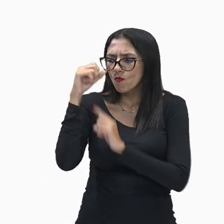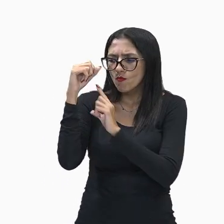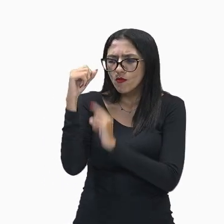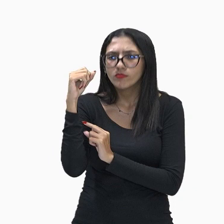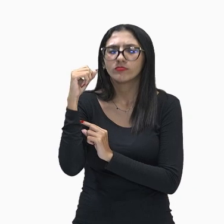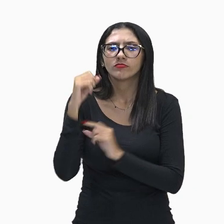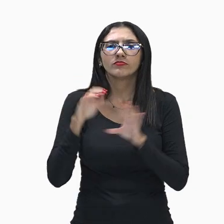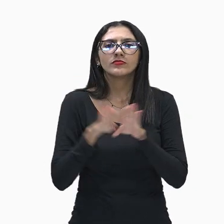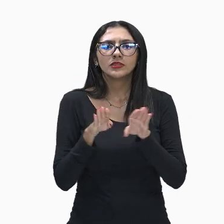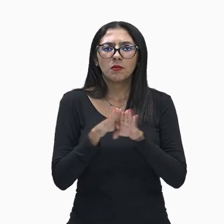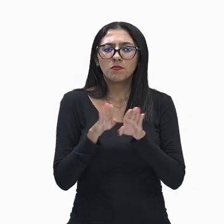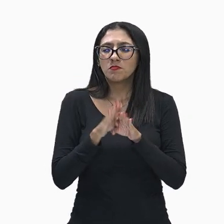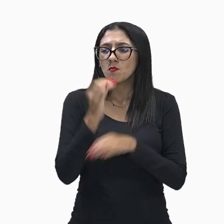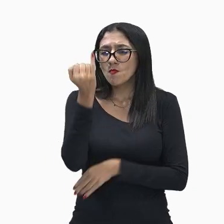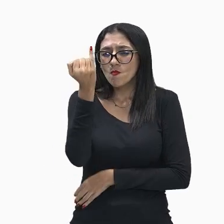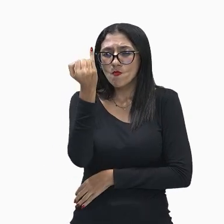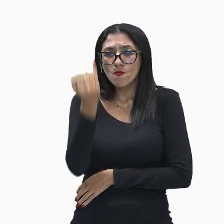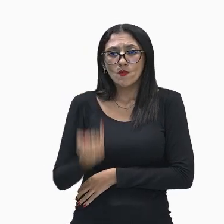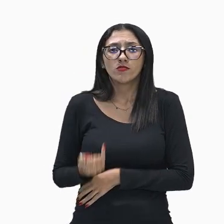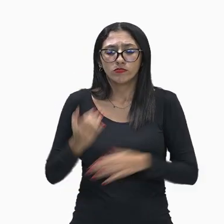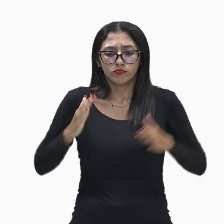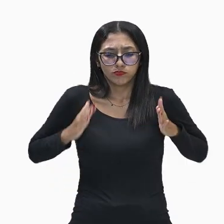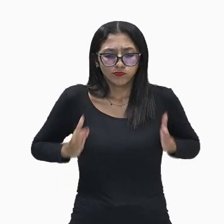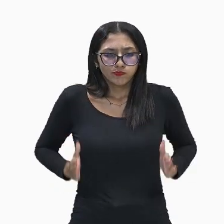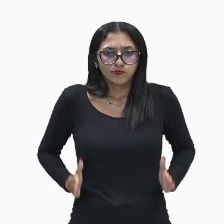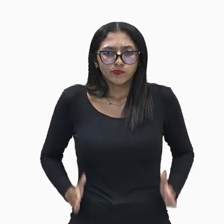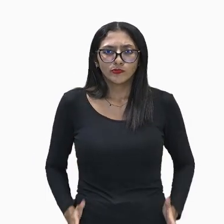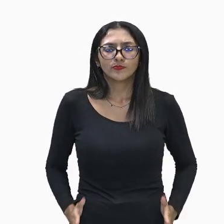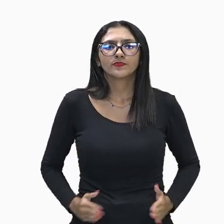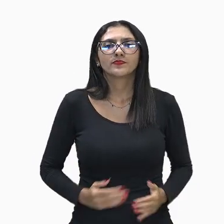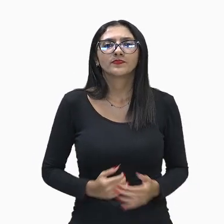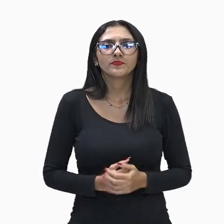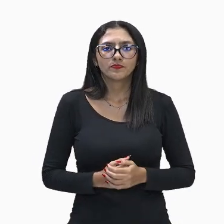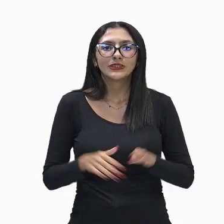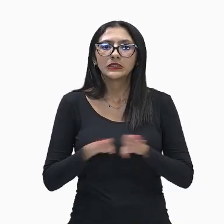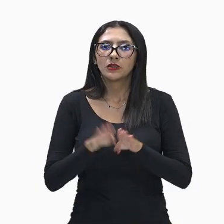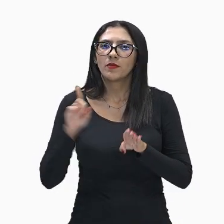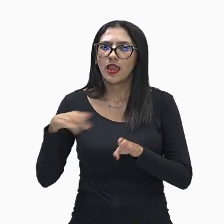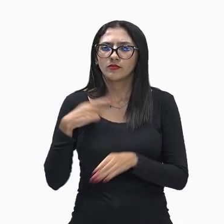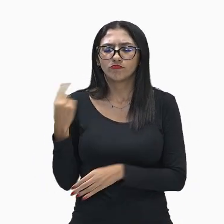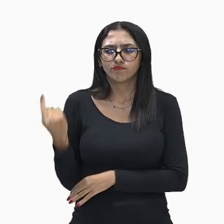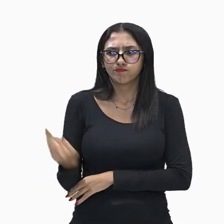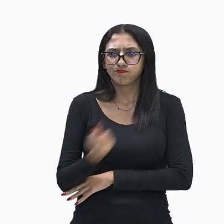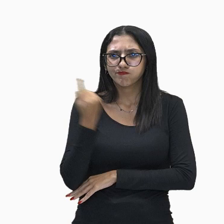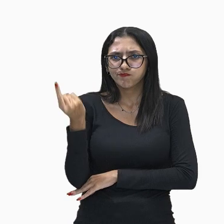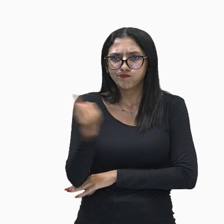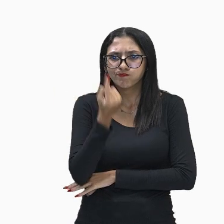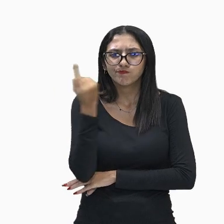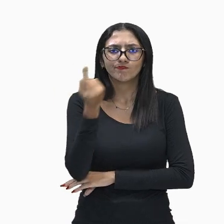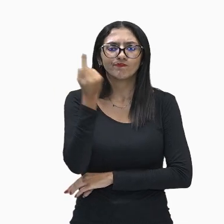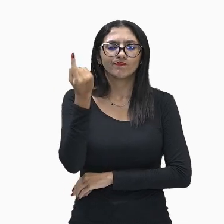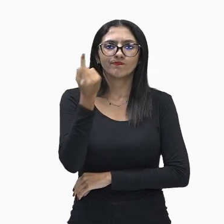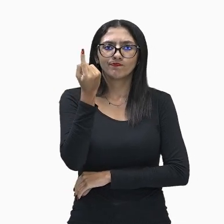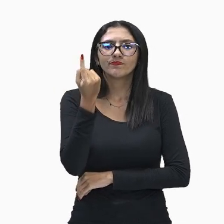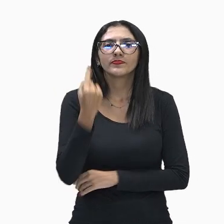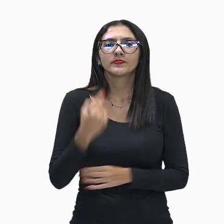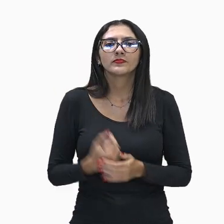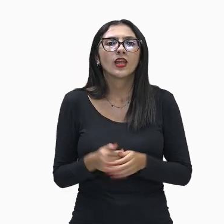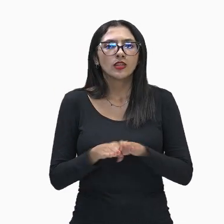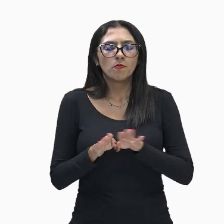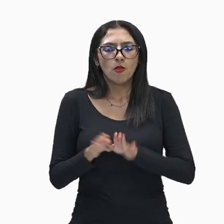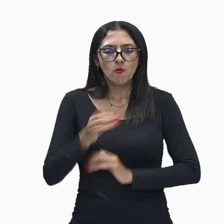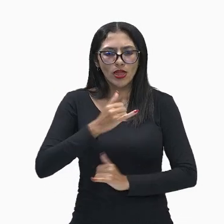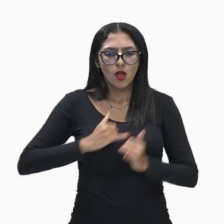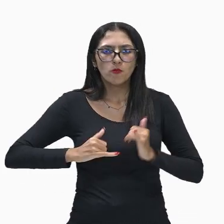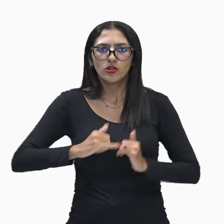corpo bastante magro geralmente eles são muito altos né eles são mais altos tem o metabolismo